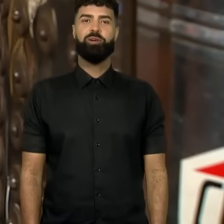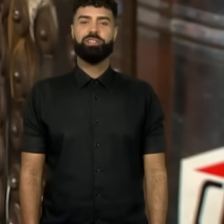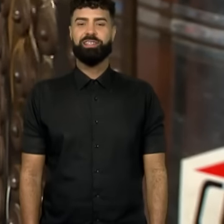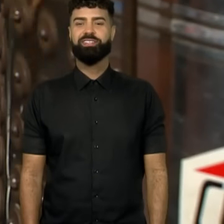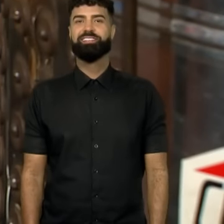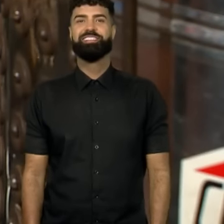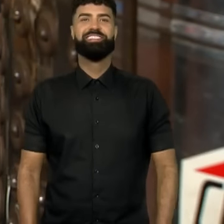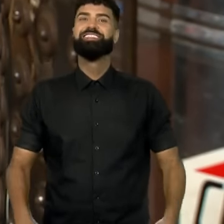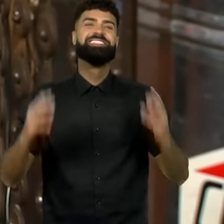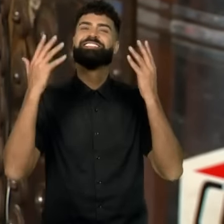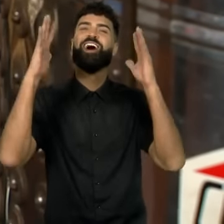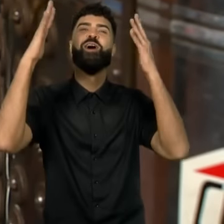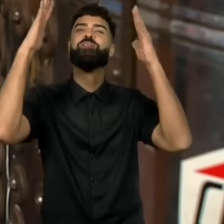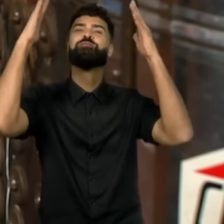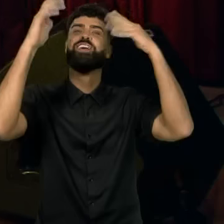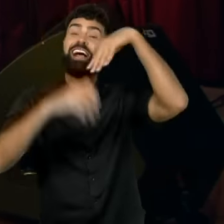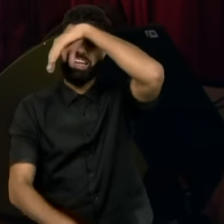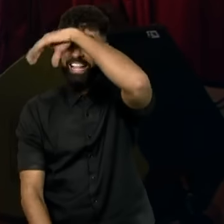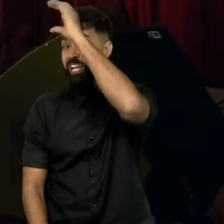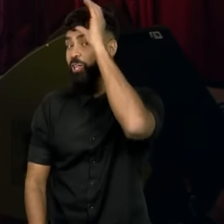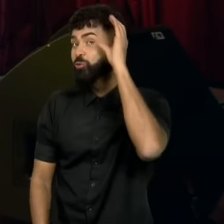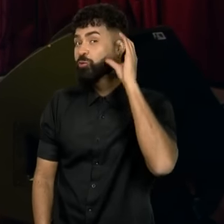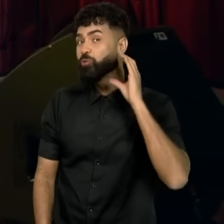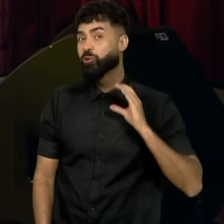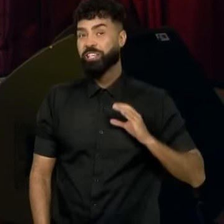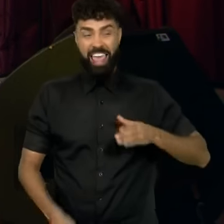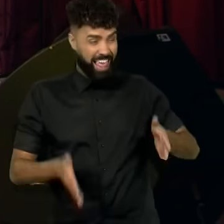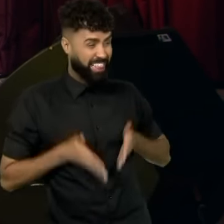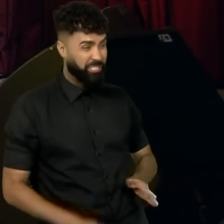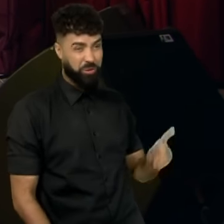Salve Clara Nunes, salve a nossa mineira.